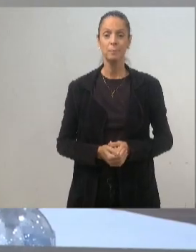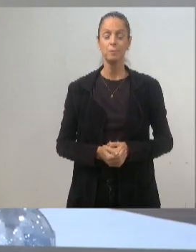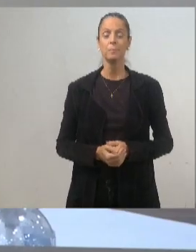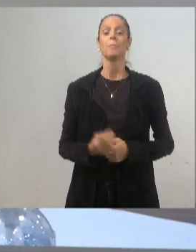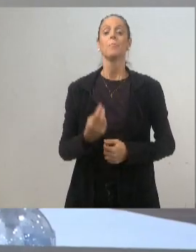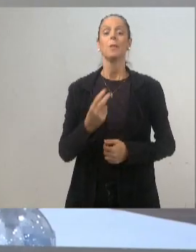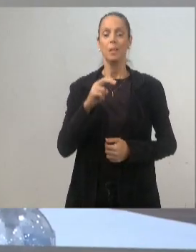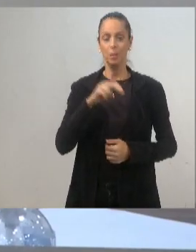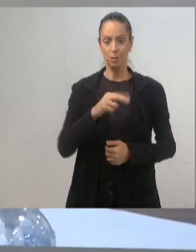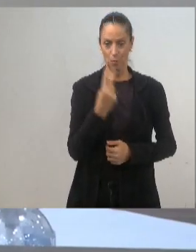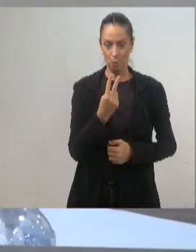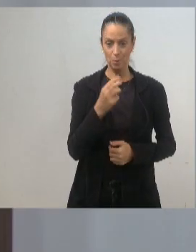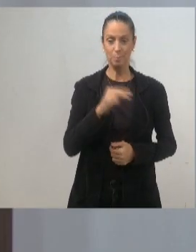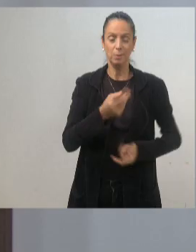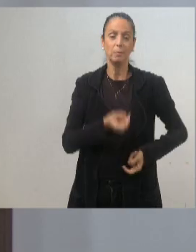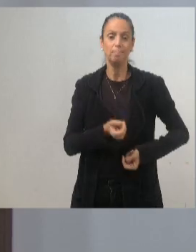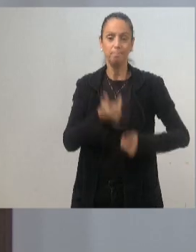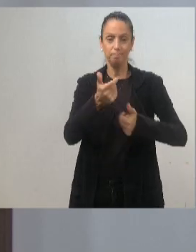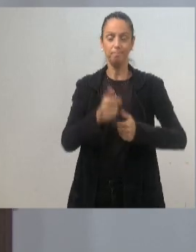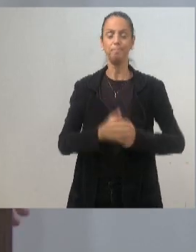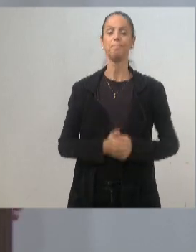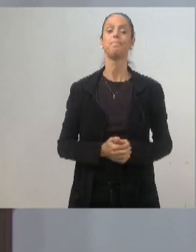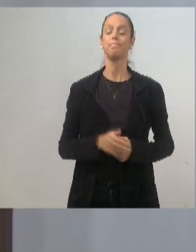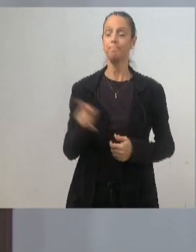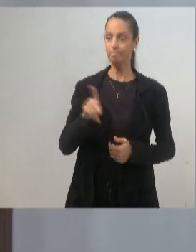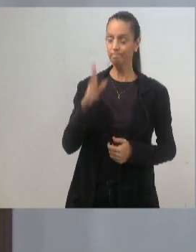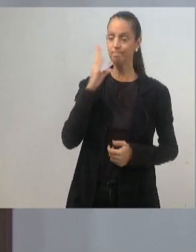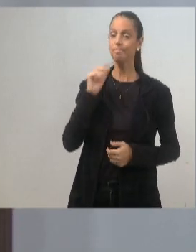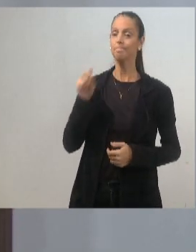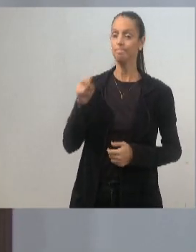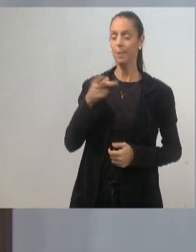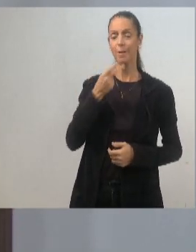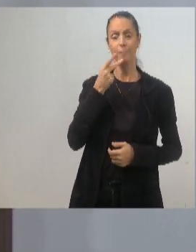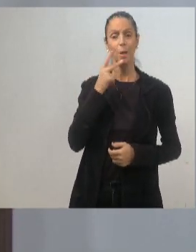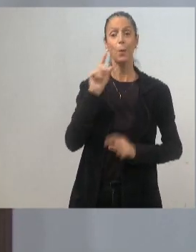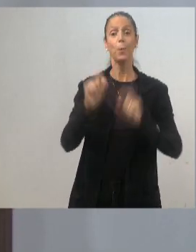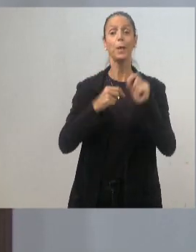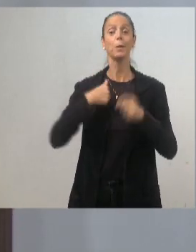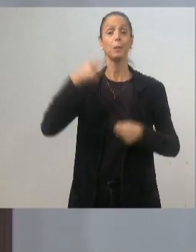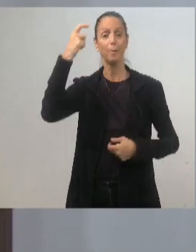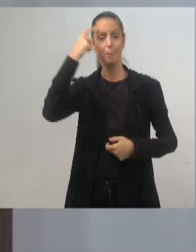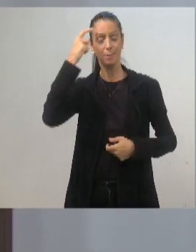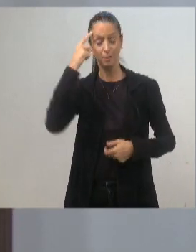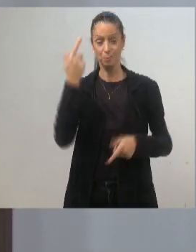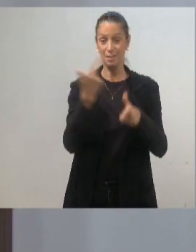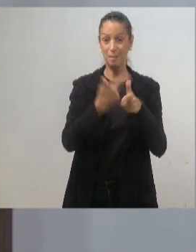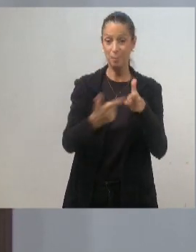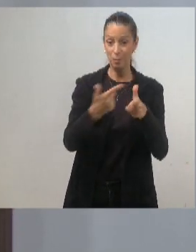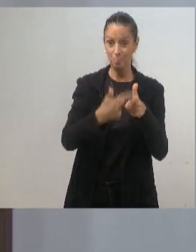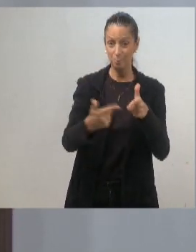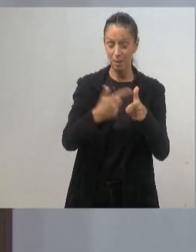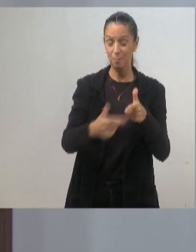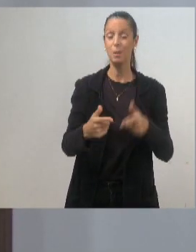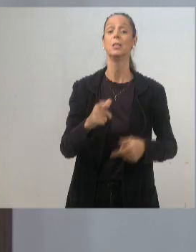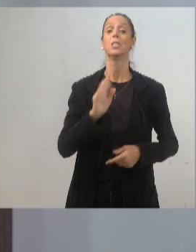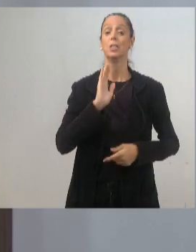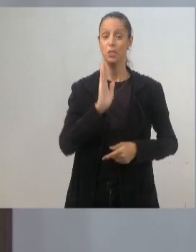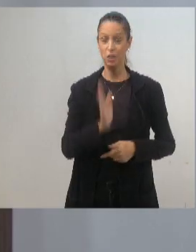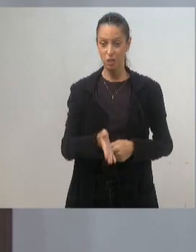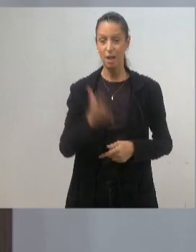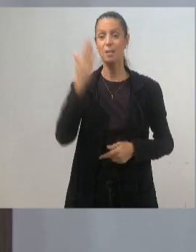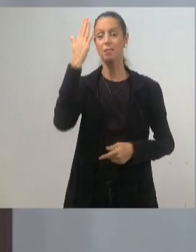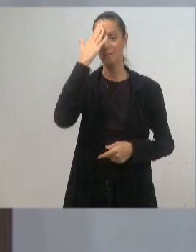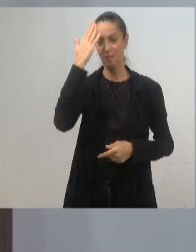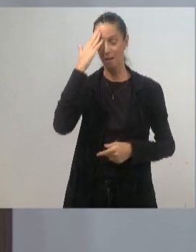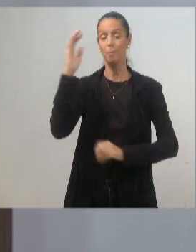vereador, concedido pelos apartes. O vereador professor Gilson tirou as palavras da minha boca. Esse problema, ele tem nome e CNPJ. E eu não